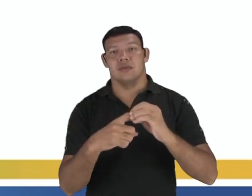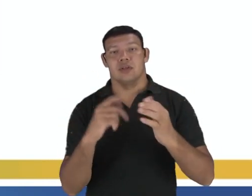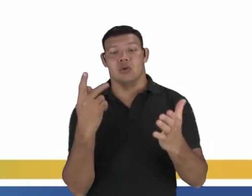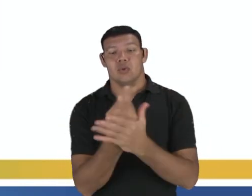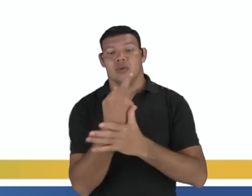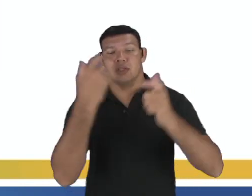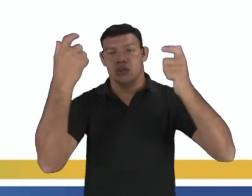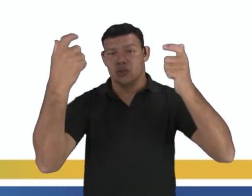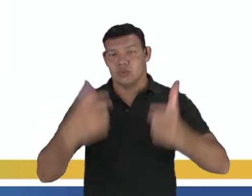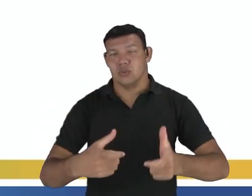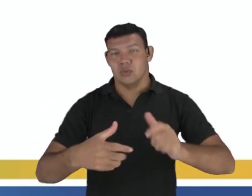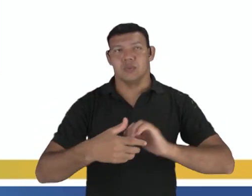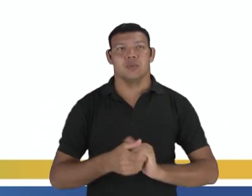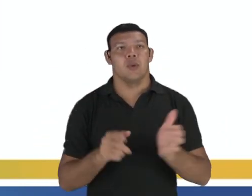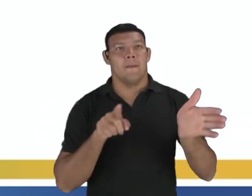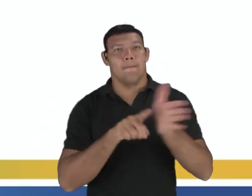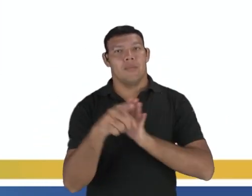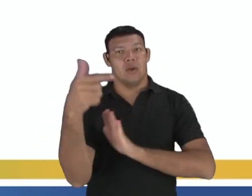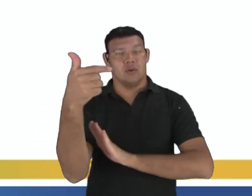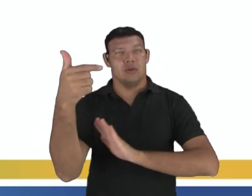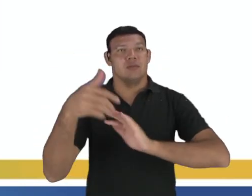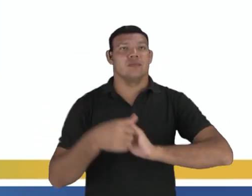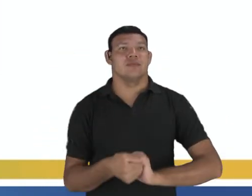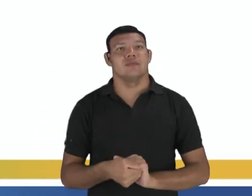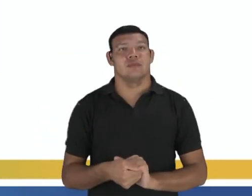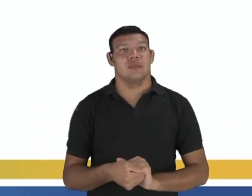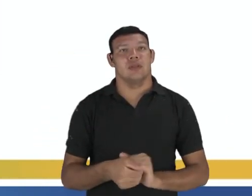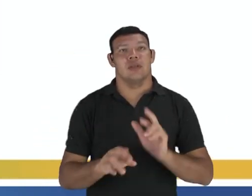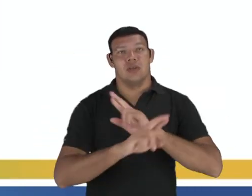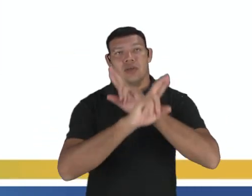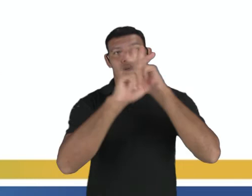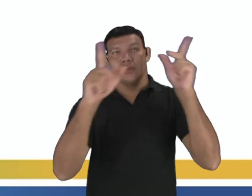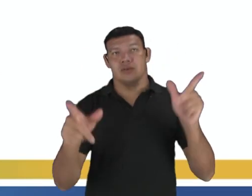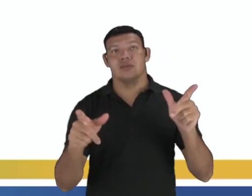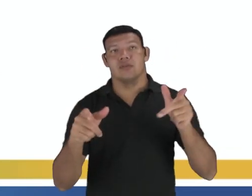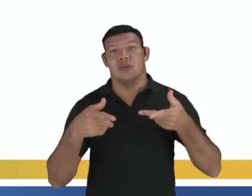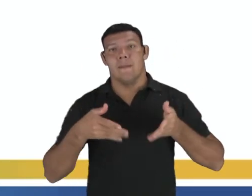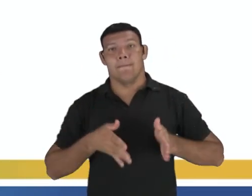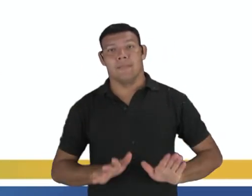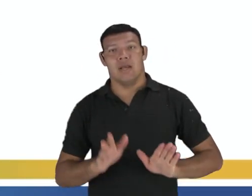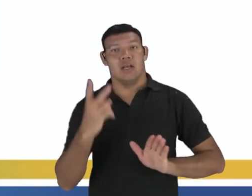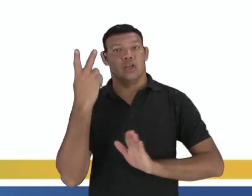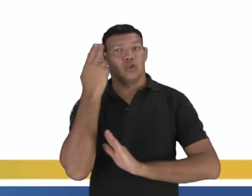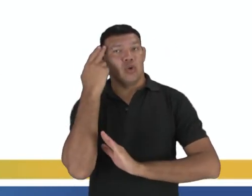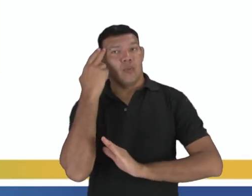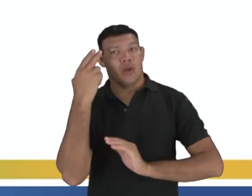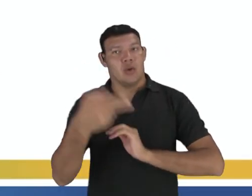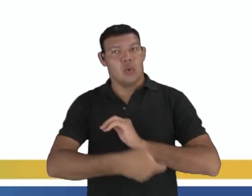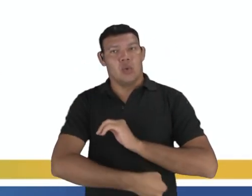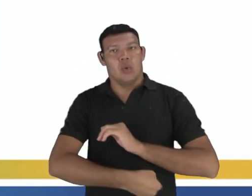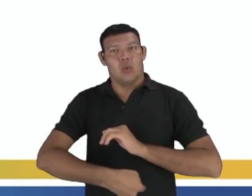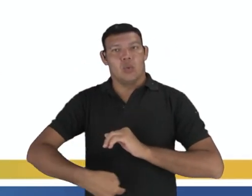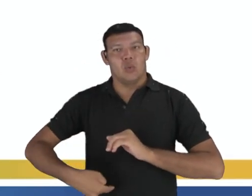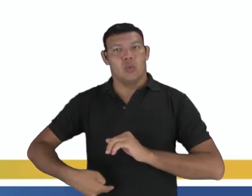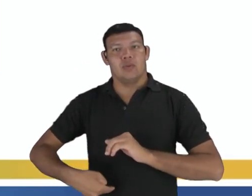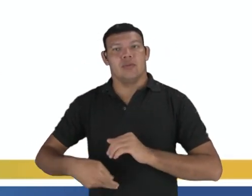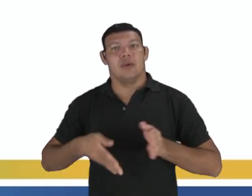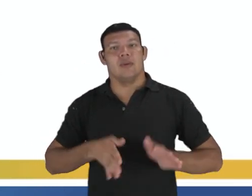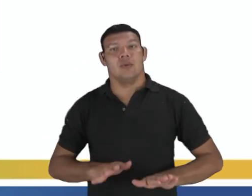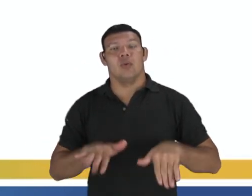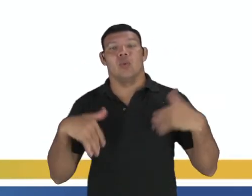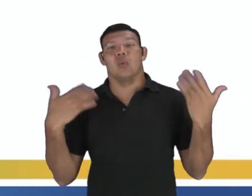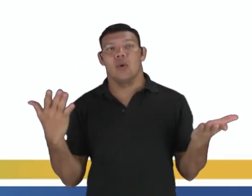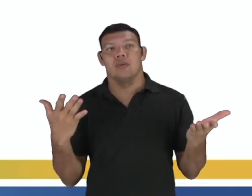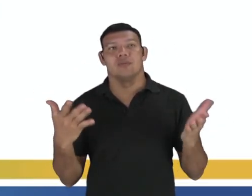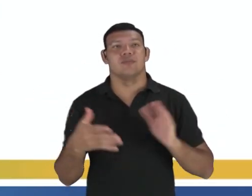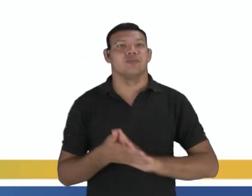informação para vocês tá Quais as diferenças entre o parto normal e cesárea e três os métodos contraceptivos